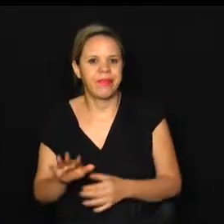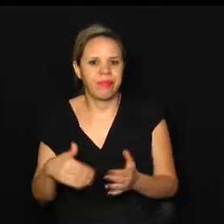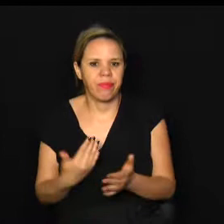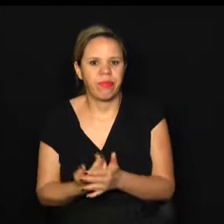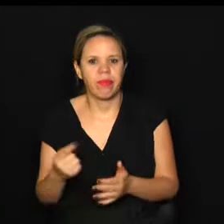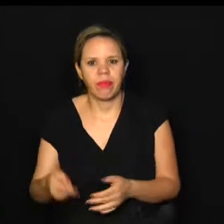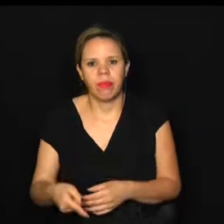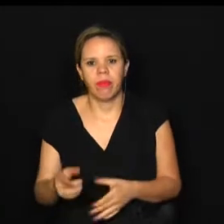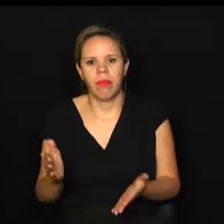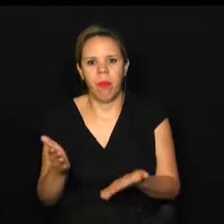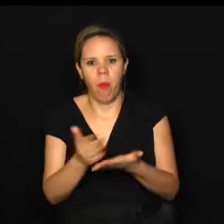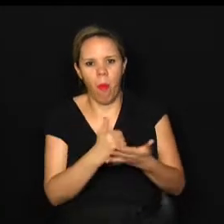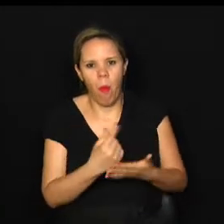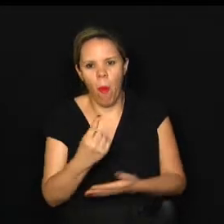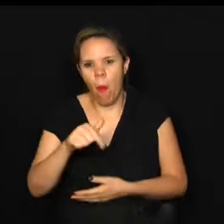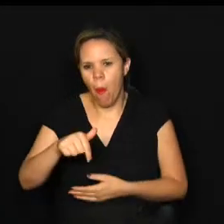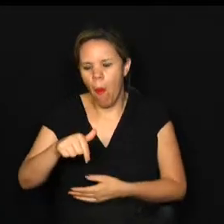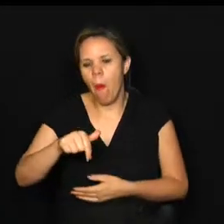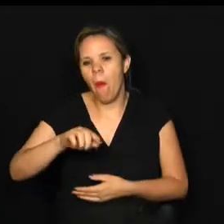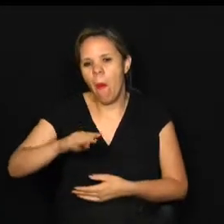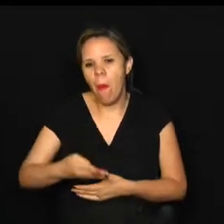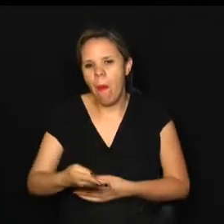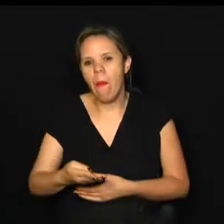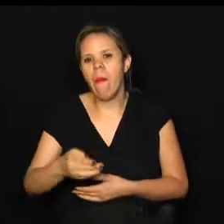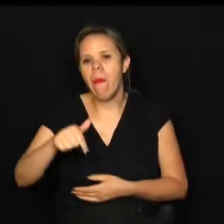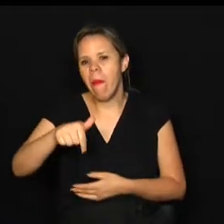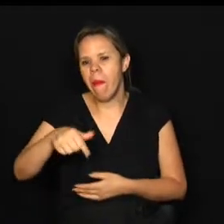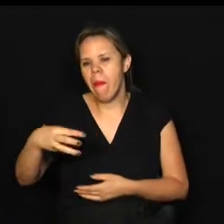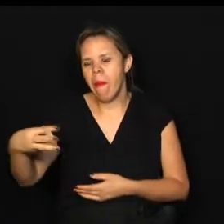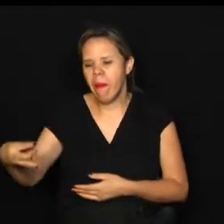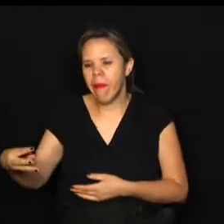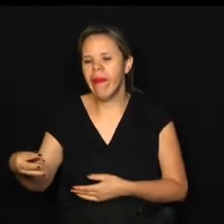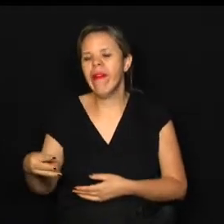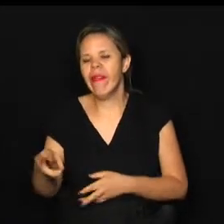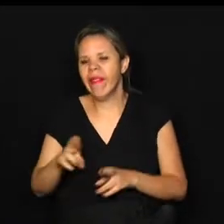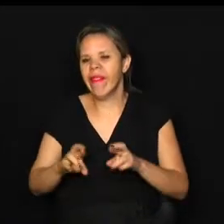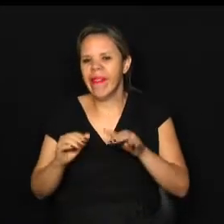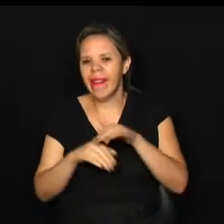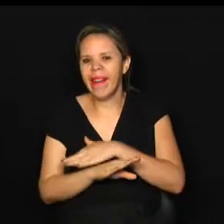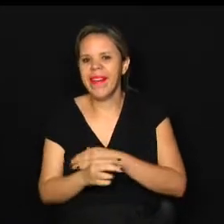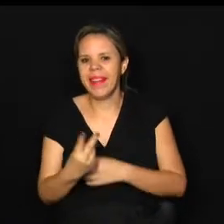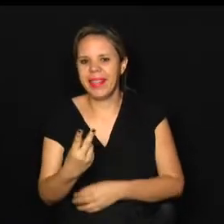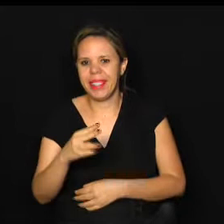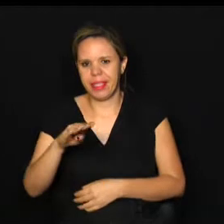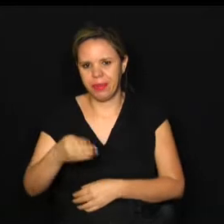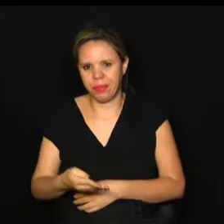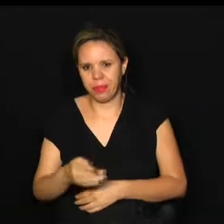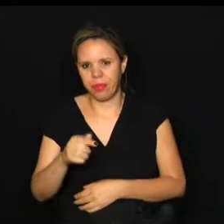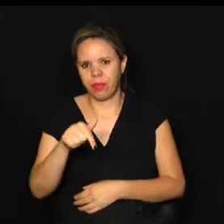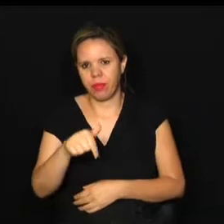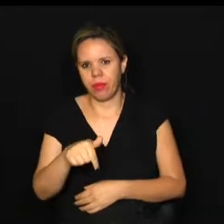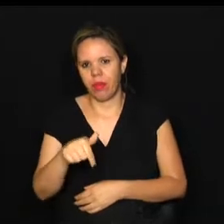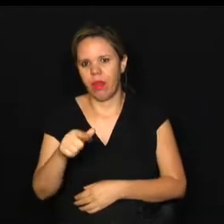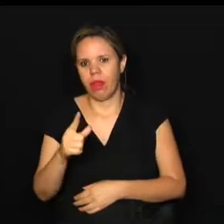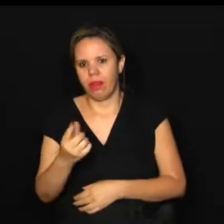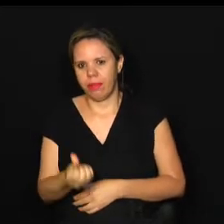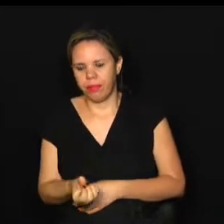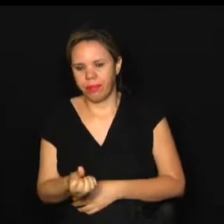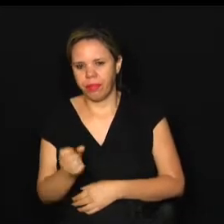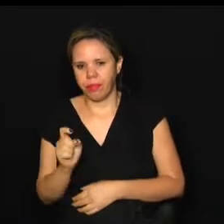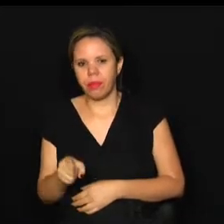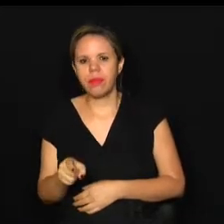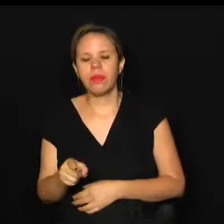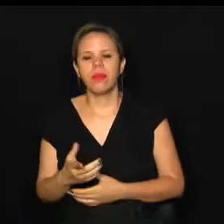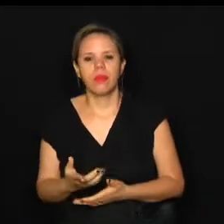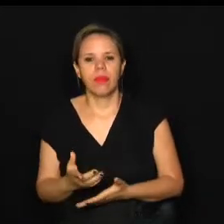bilhão 733 milhões e 300, para uma previsão orçamentária de 2 bilhões 716 milhões e 700 mil. Taxas